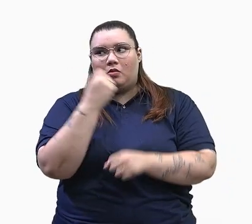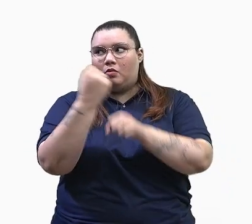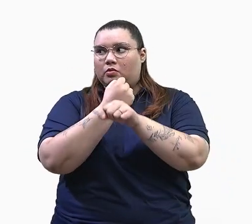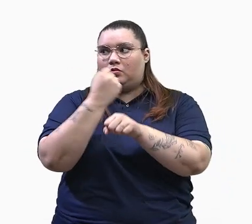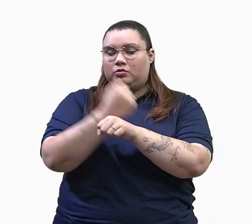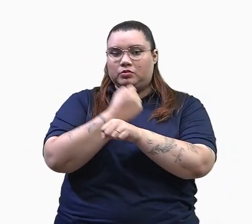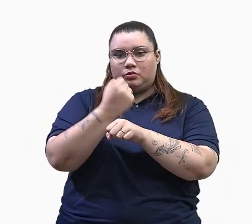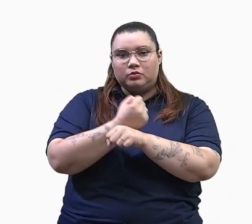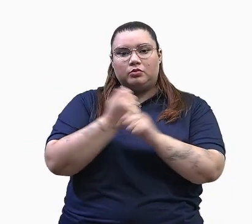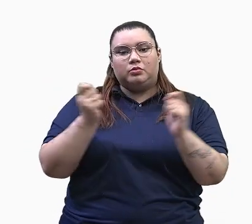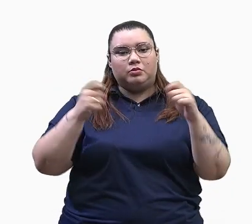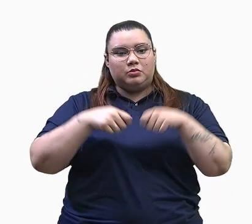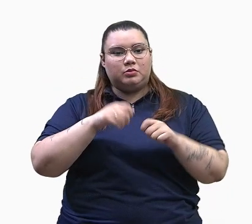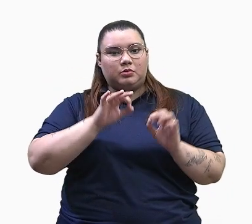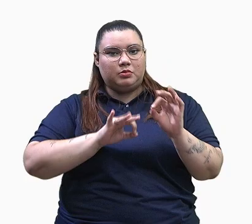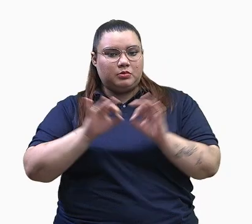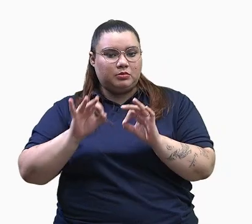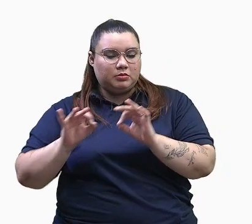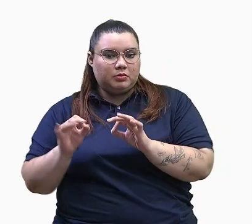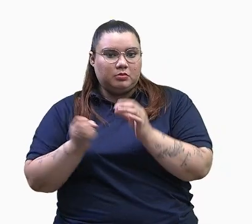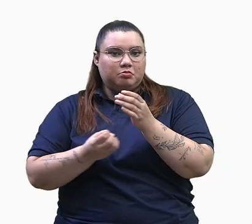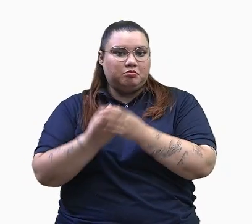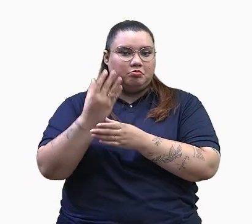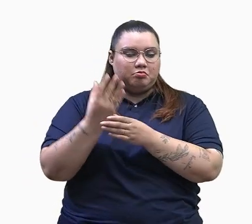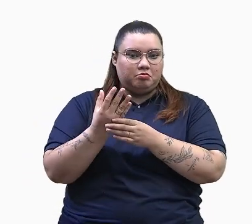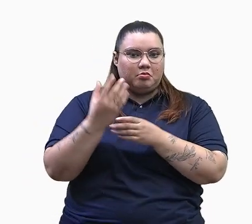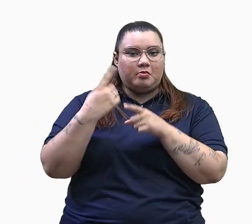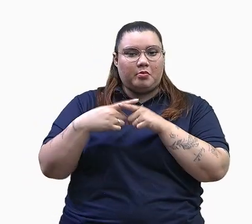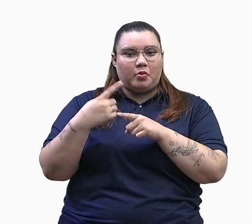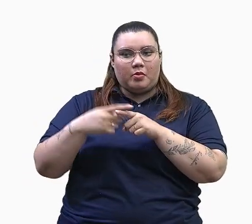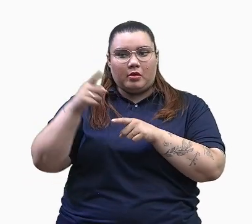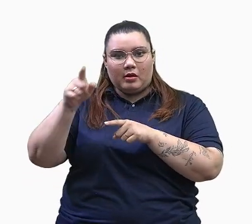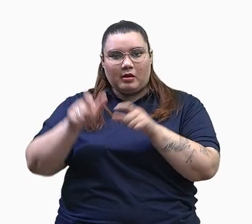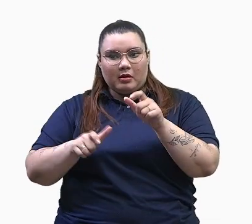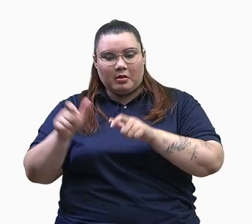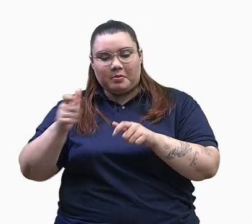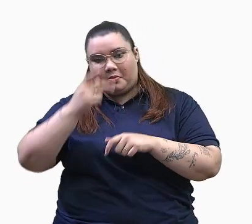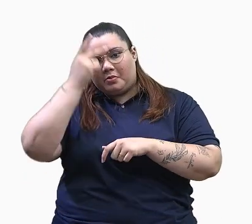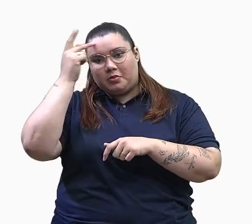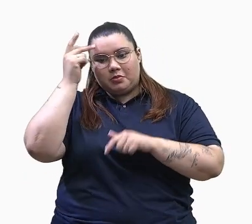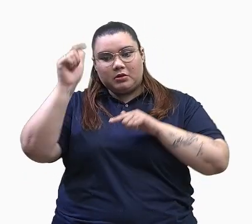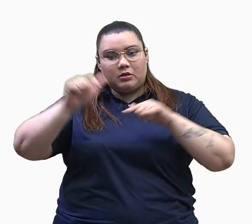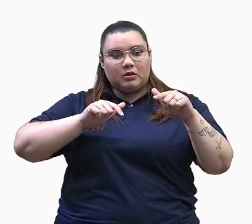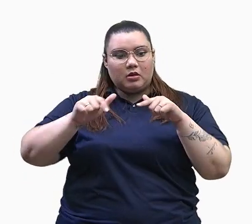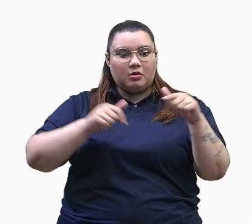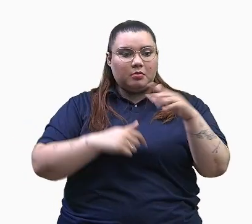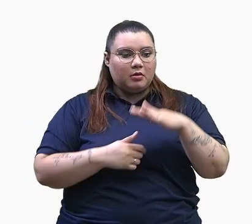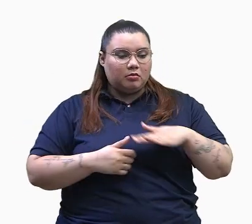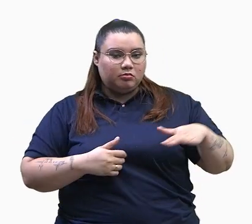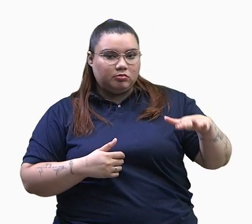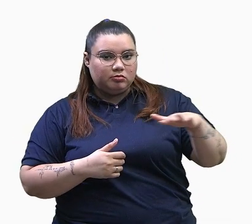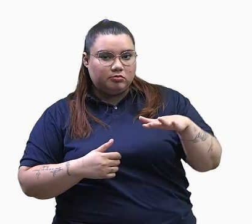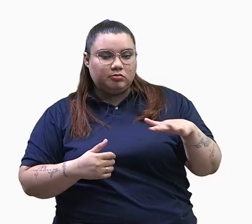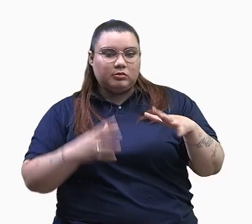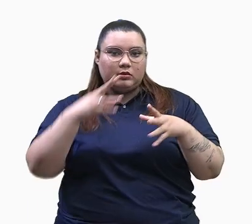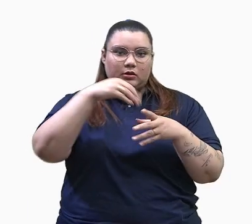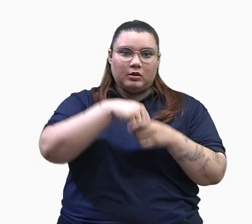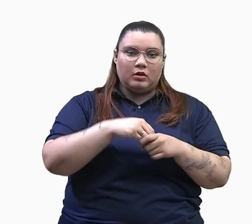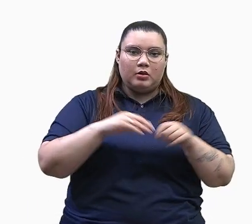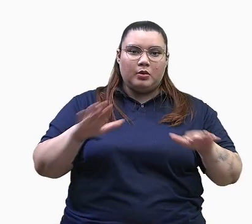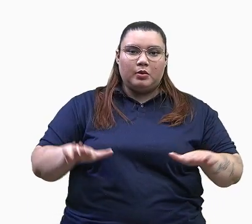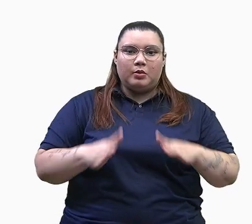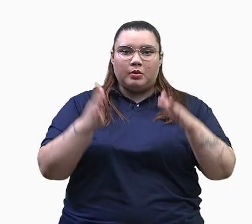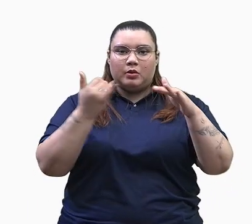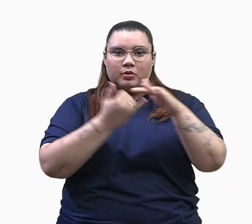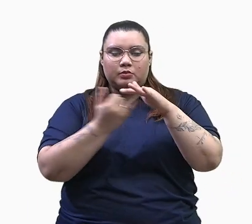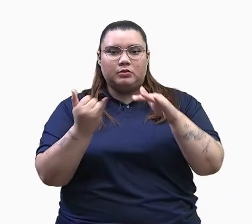também operacionadas, né? Pois aquela mão de obra que vai operacionar essas usinas, ela precisa